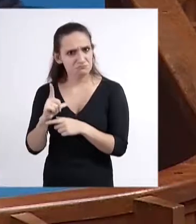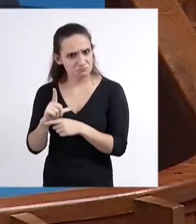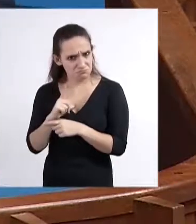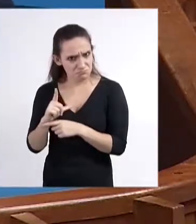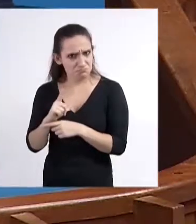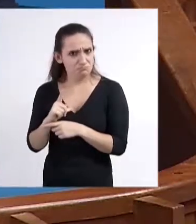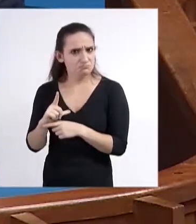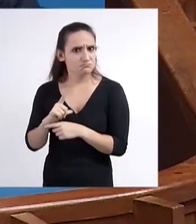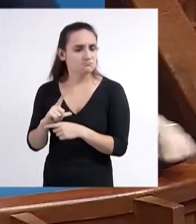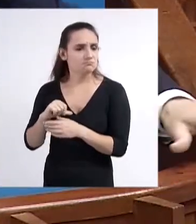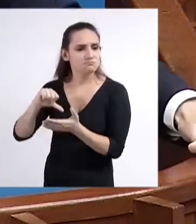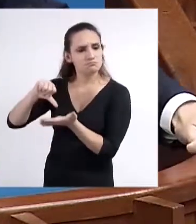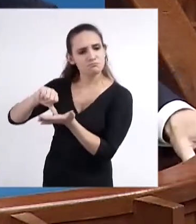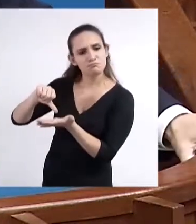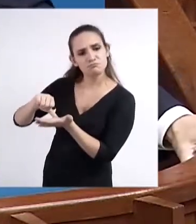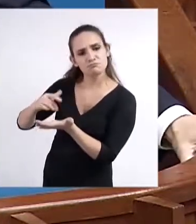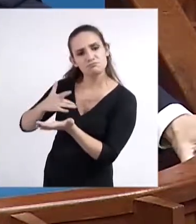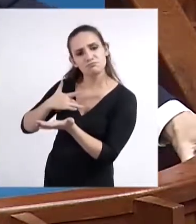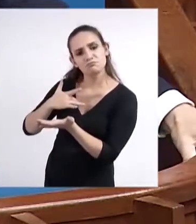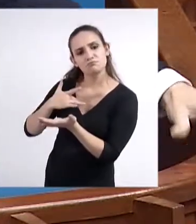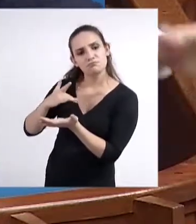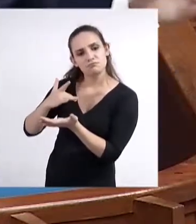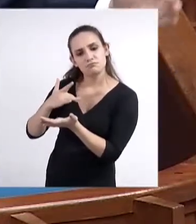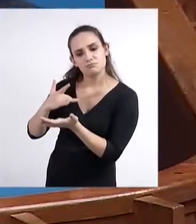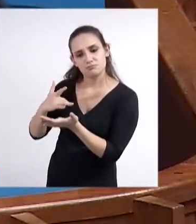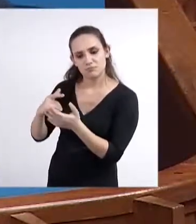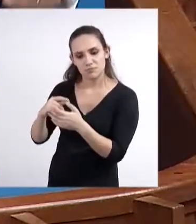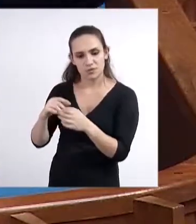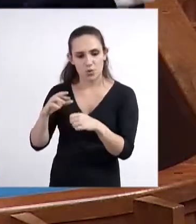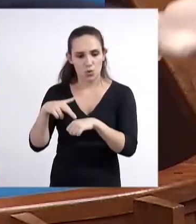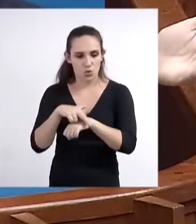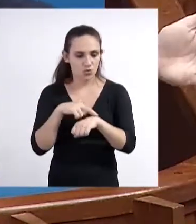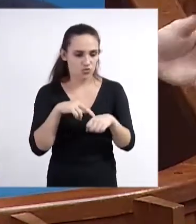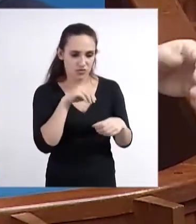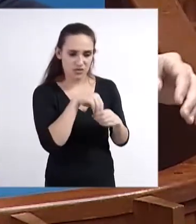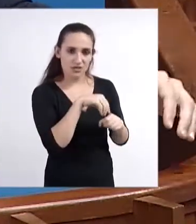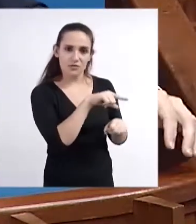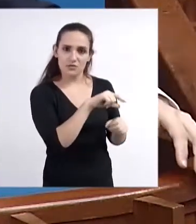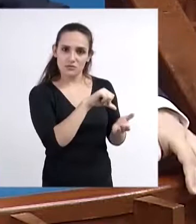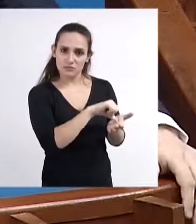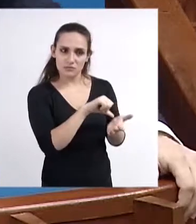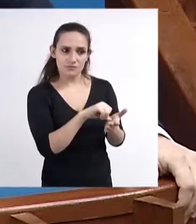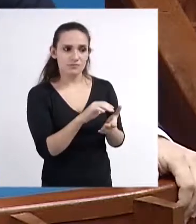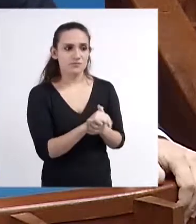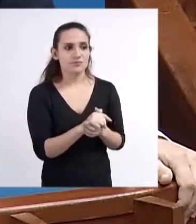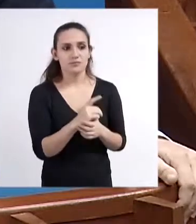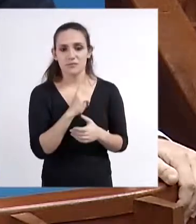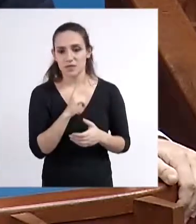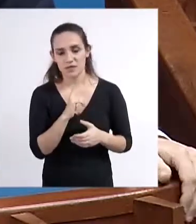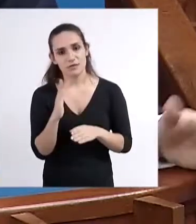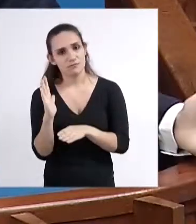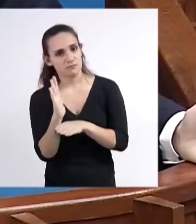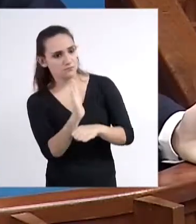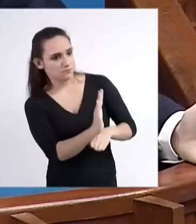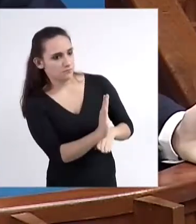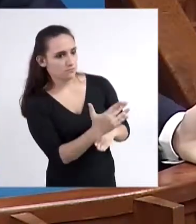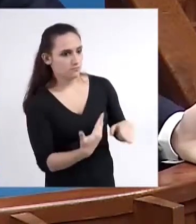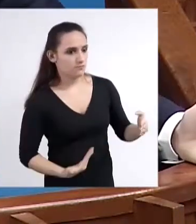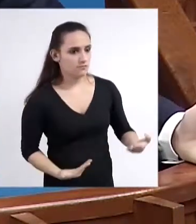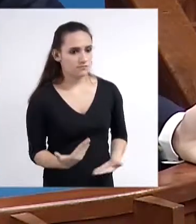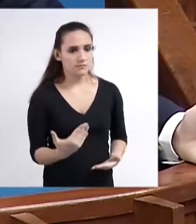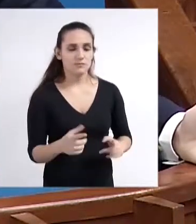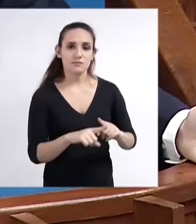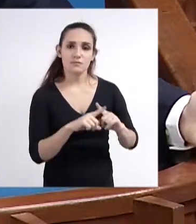saúde dentro do município de Rochedo, presta serviço à população de Rochedo, mas